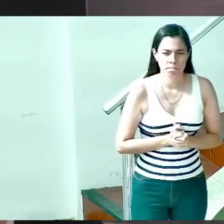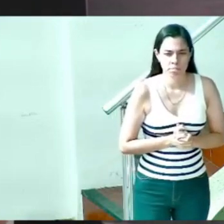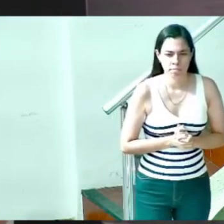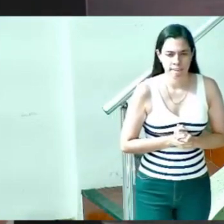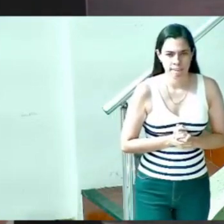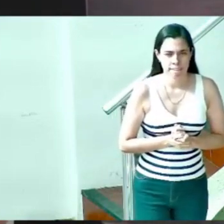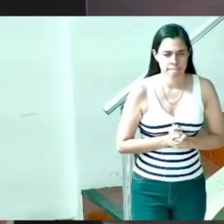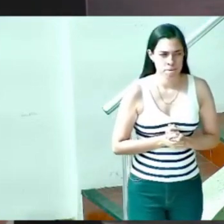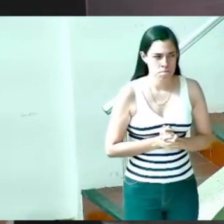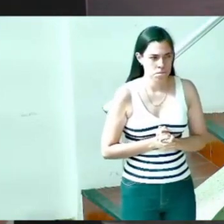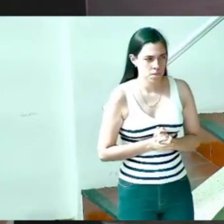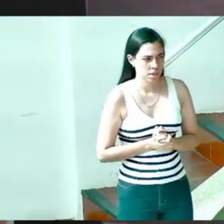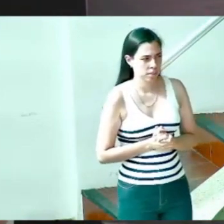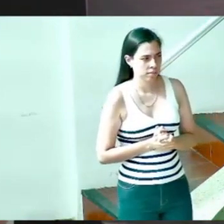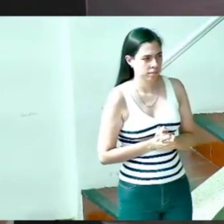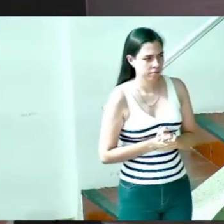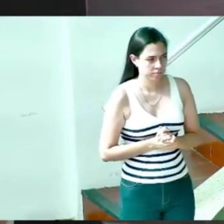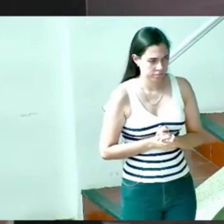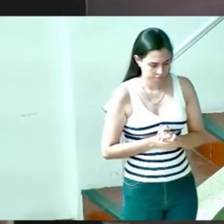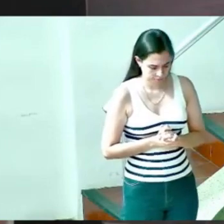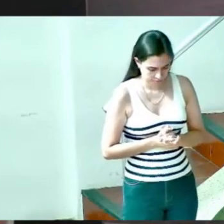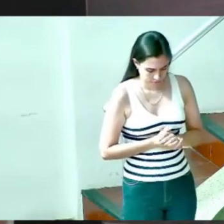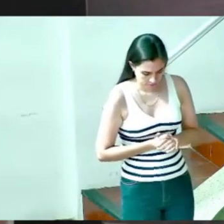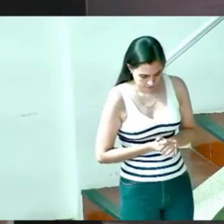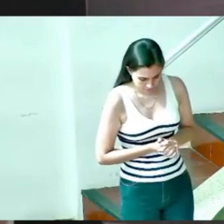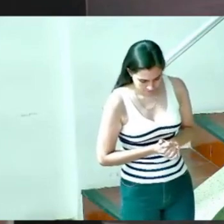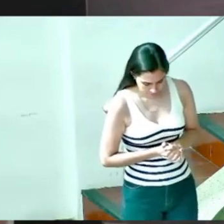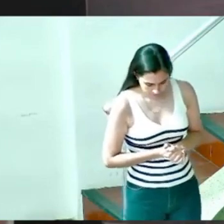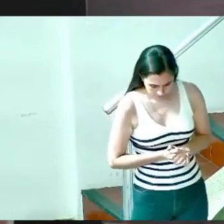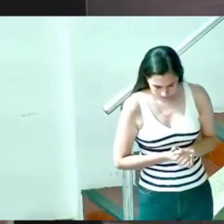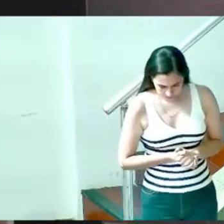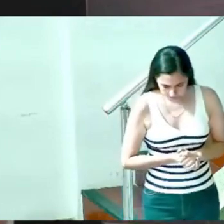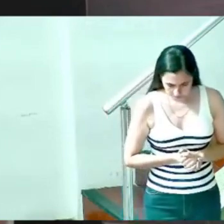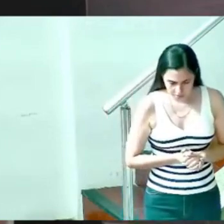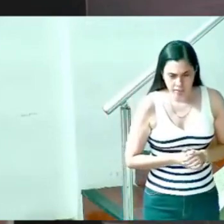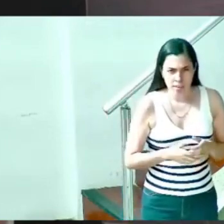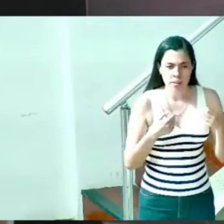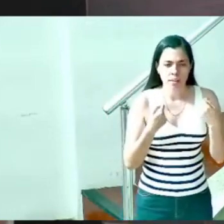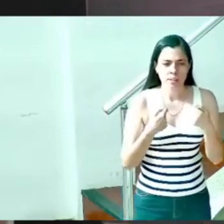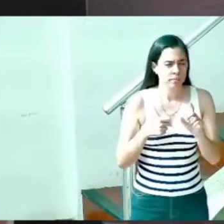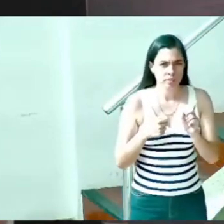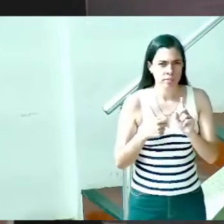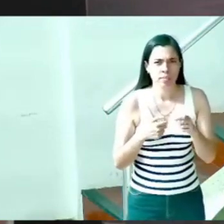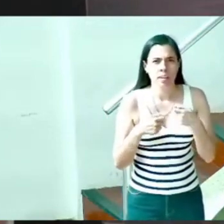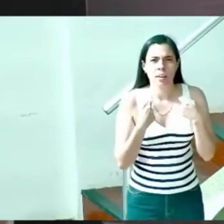Uma oração que nos leva a avaliar a nossa vida de oração.